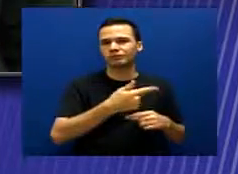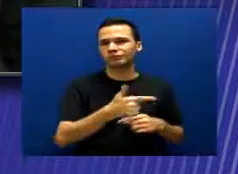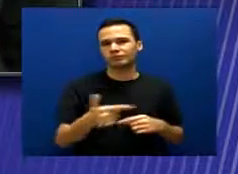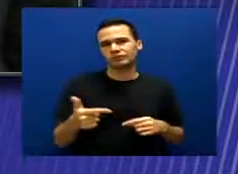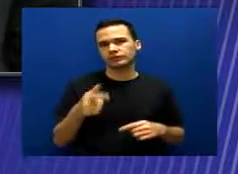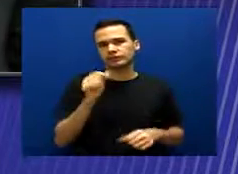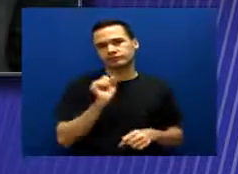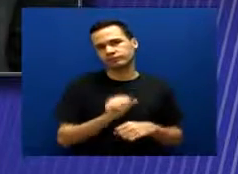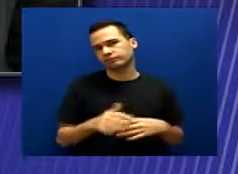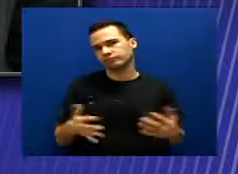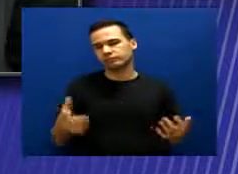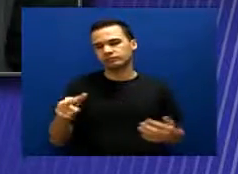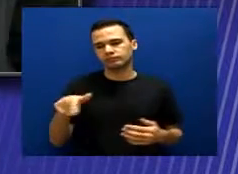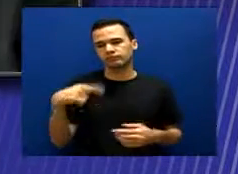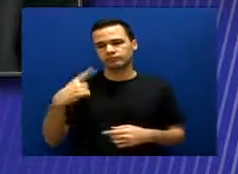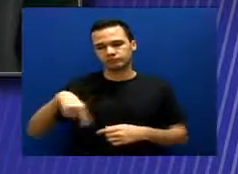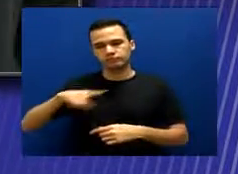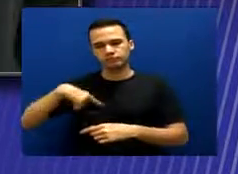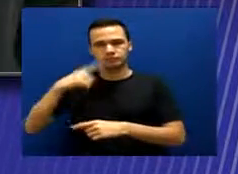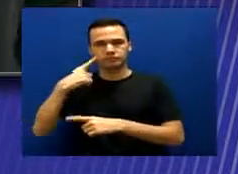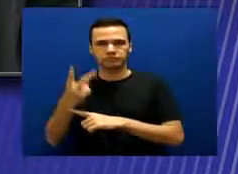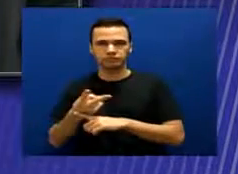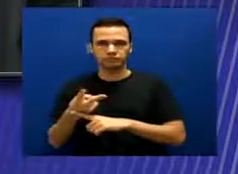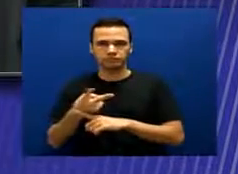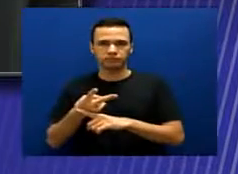então, vai ter que arrumar por aqui. Sim, sim, sim.